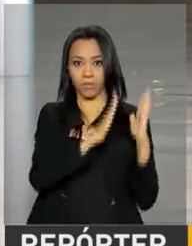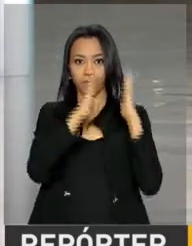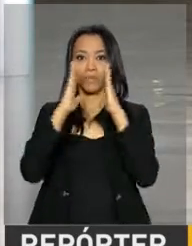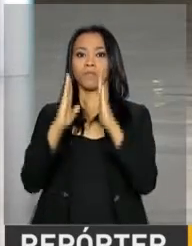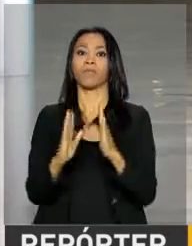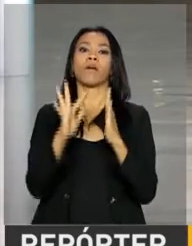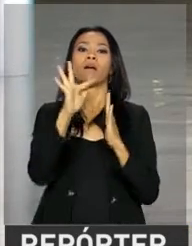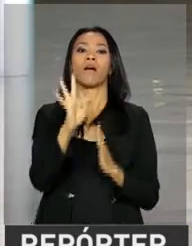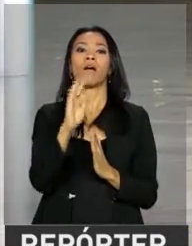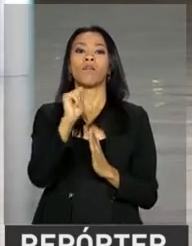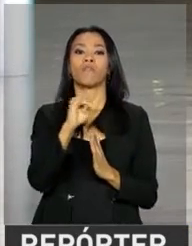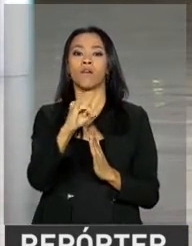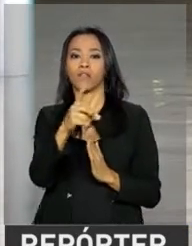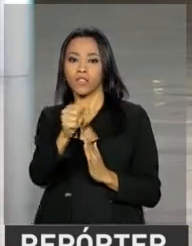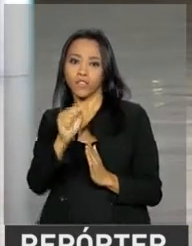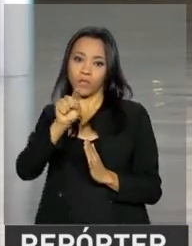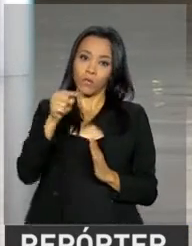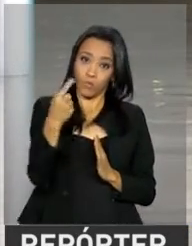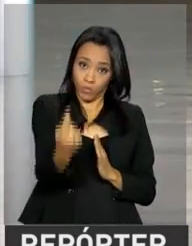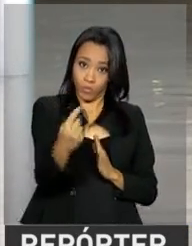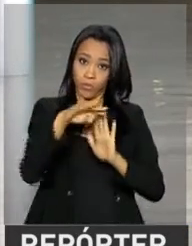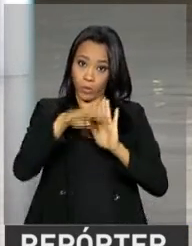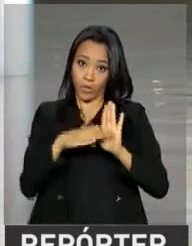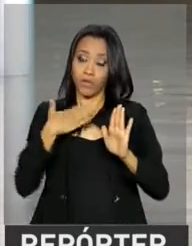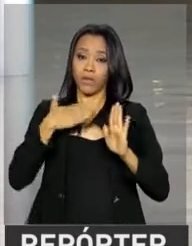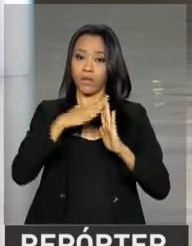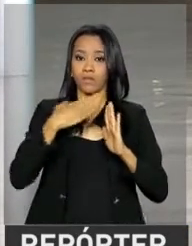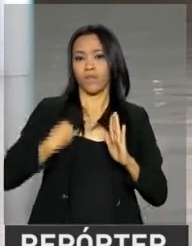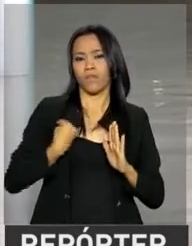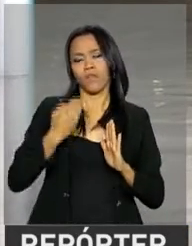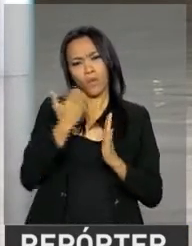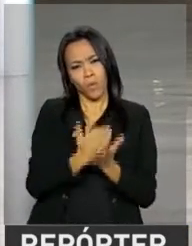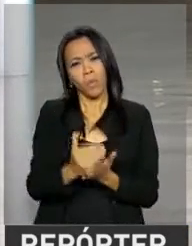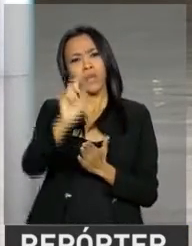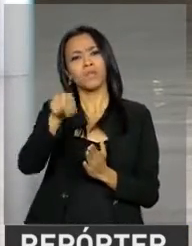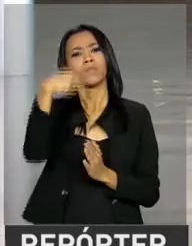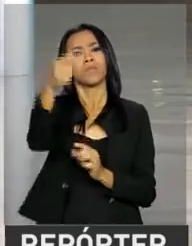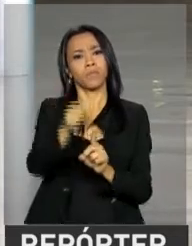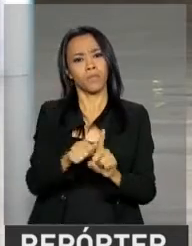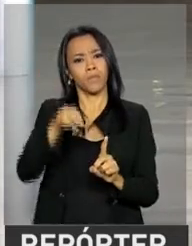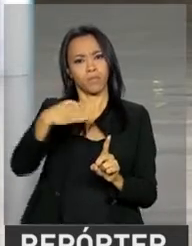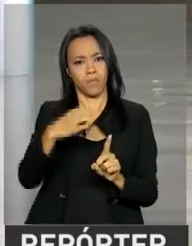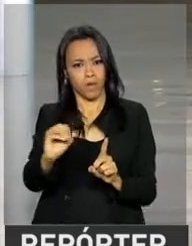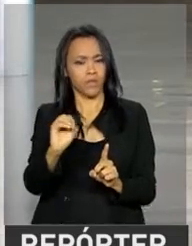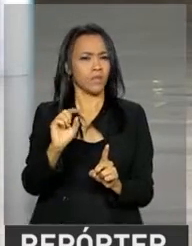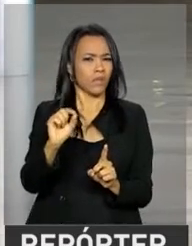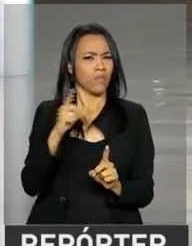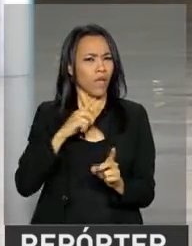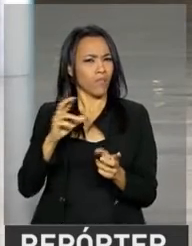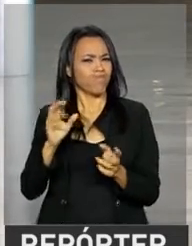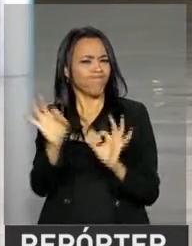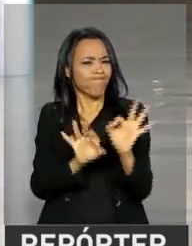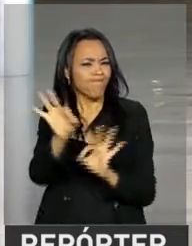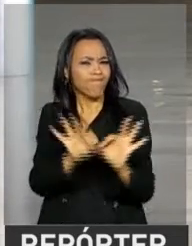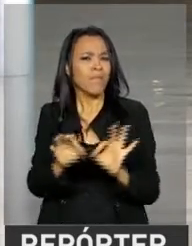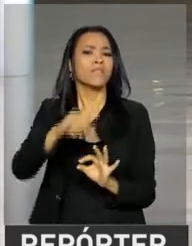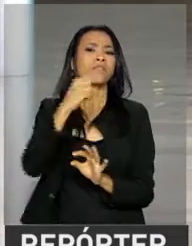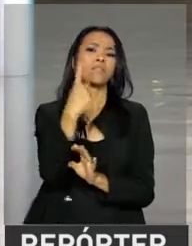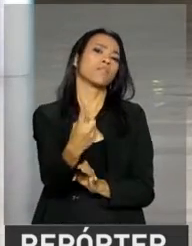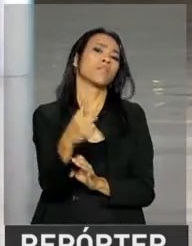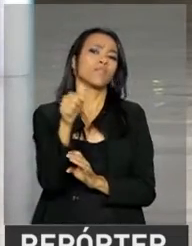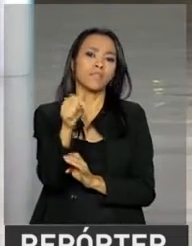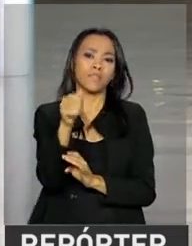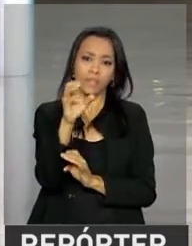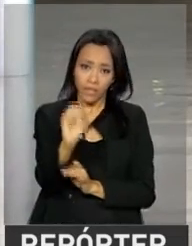programa minha casa minha vida vão ter início no próximo mês de março estão previstas mais 170